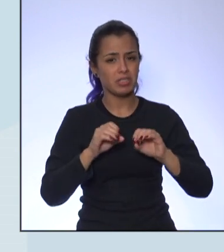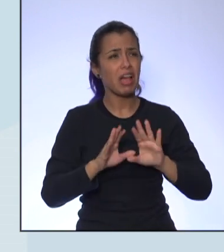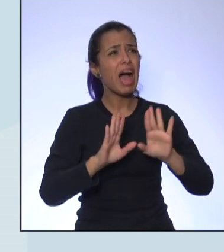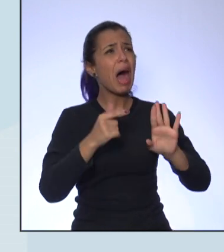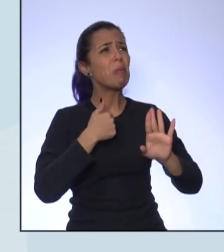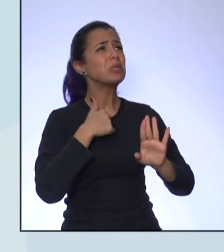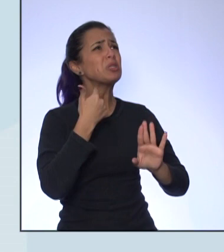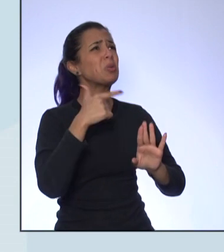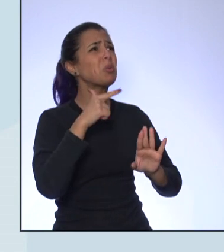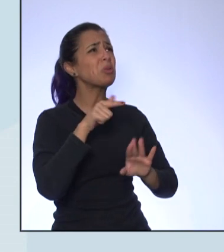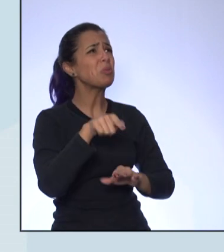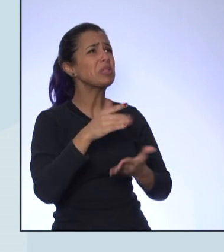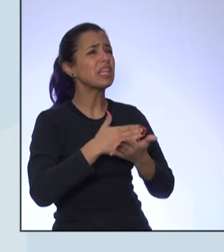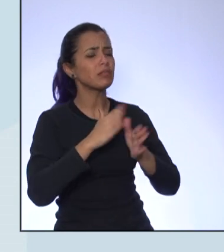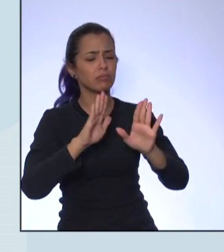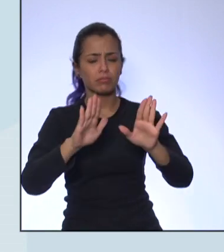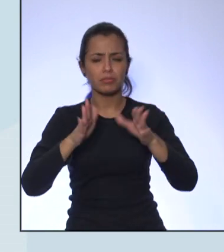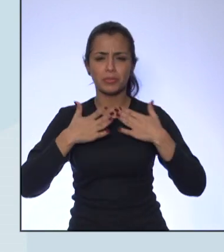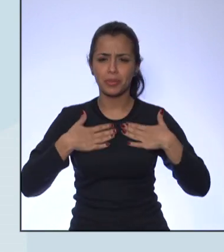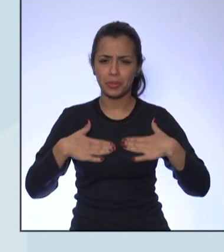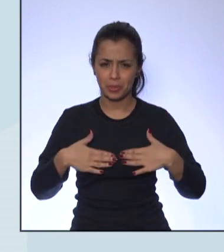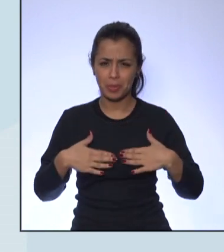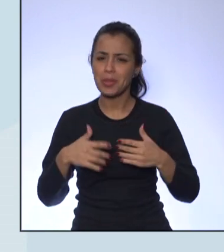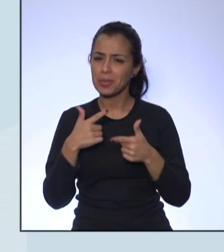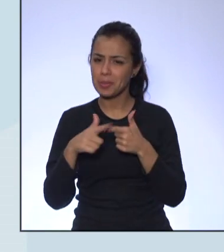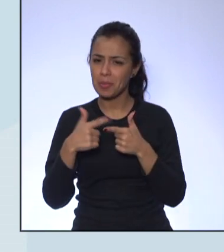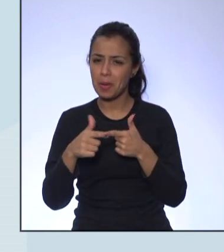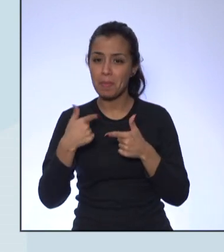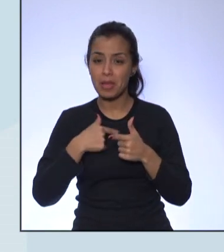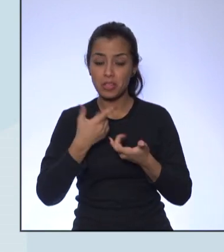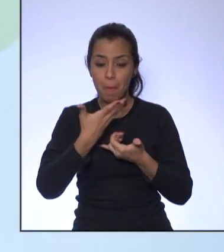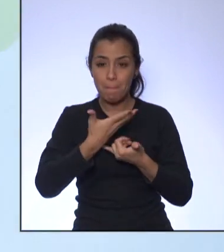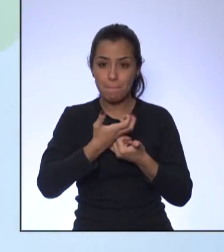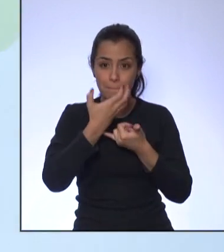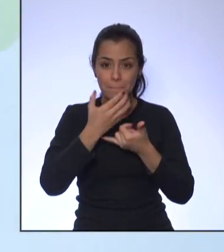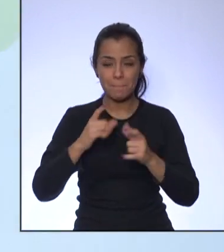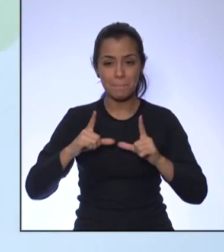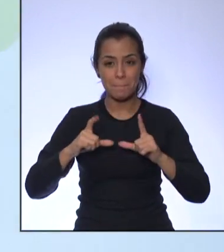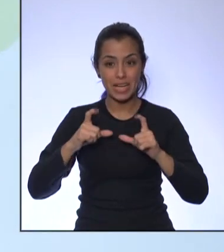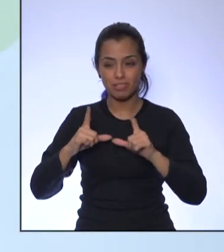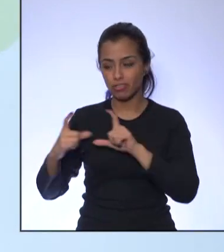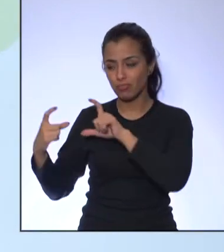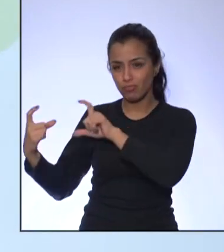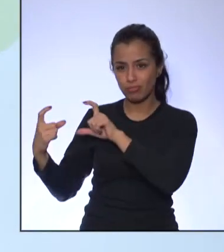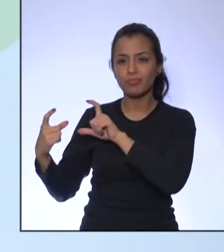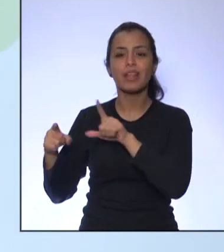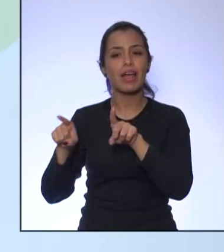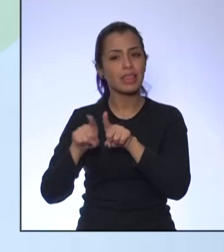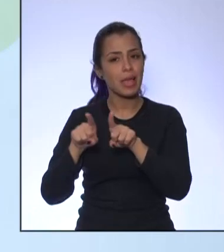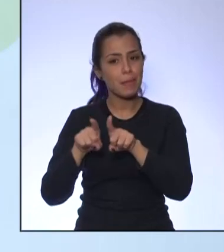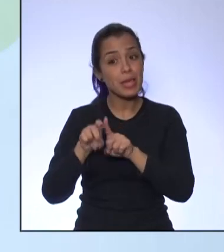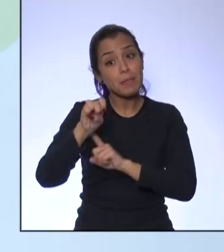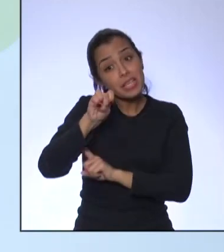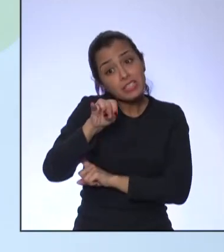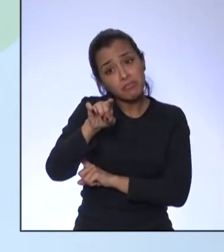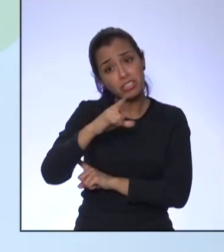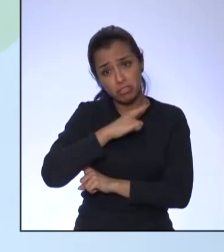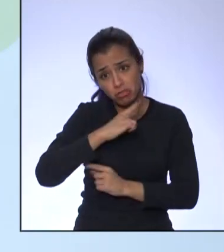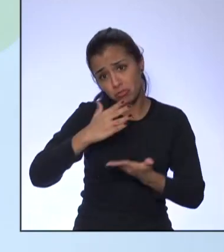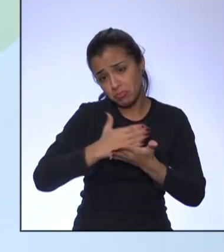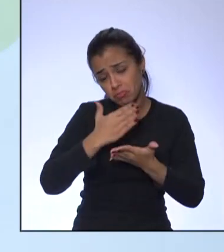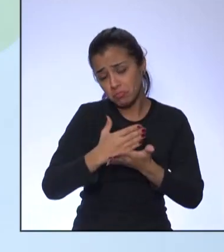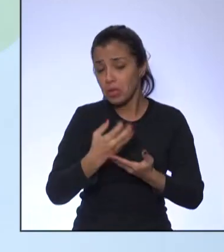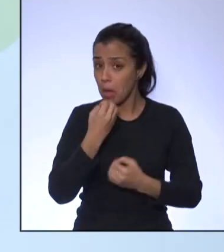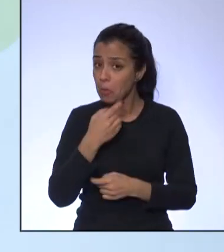bem, eu vou colocar aqui as telas, os prints para vocês acompanharem, mas se você tiver, é interessante você utilizar esse caderno. Esse caderno também vai